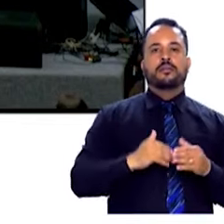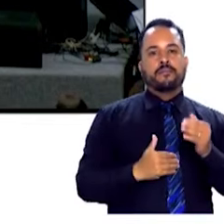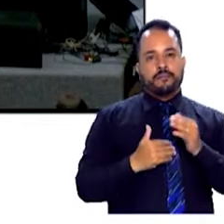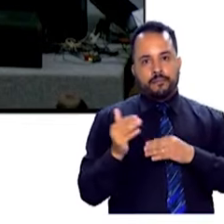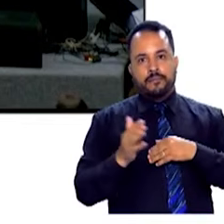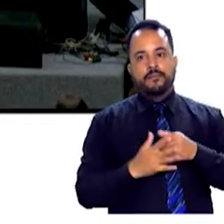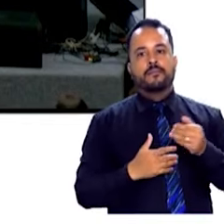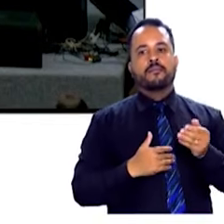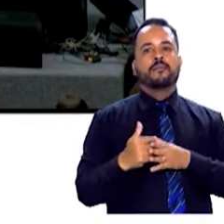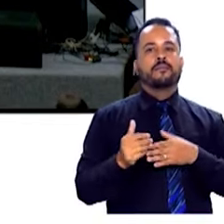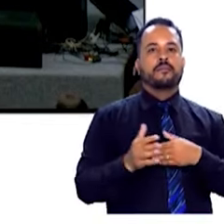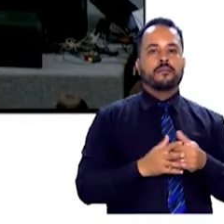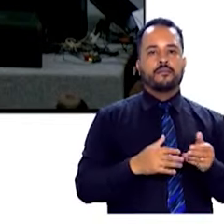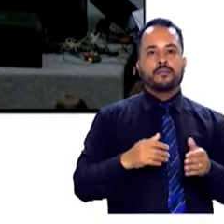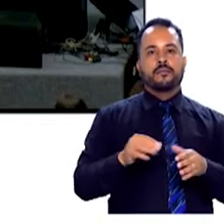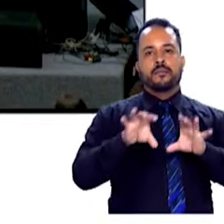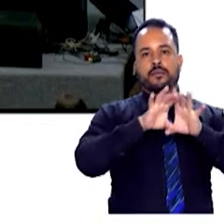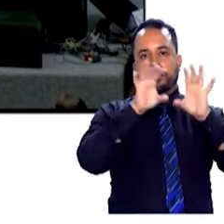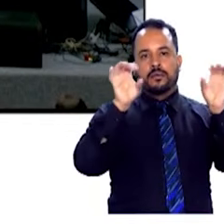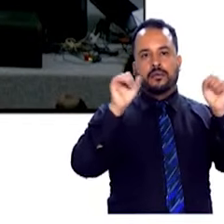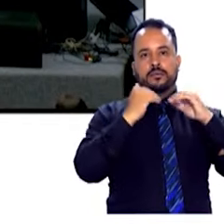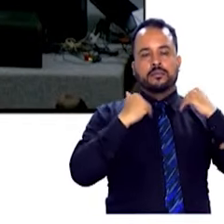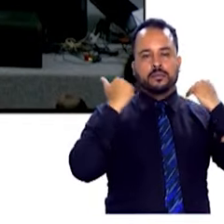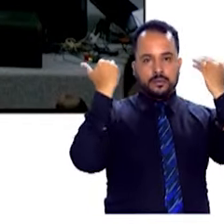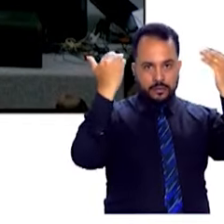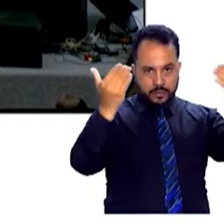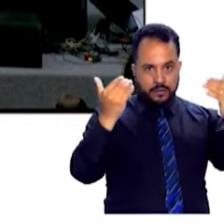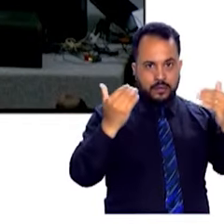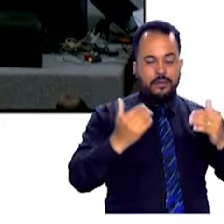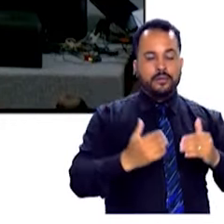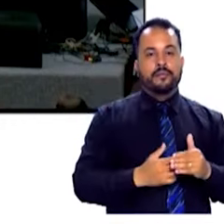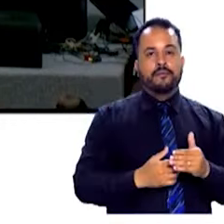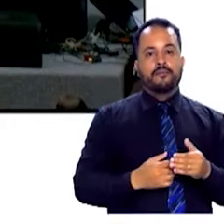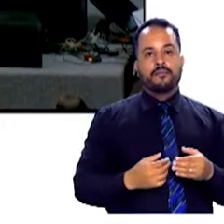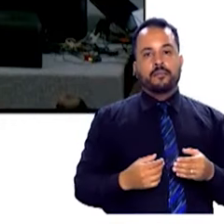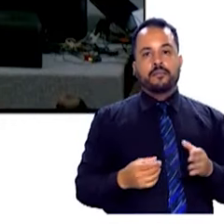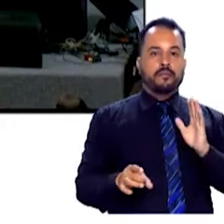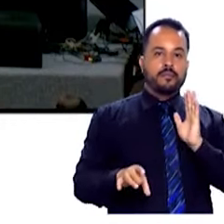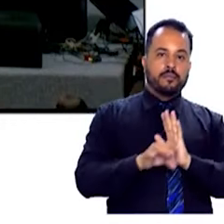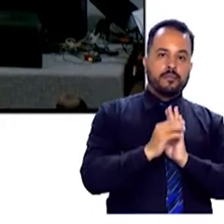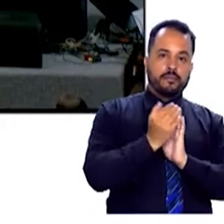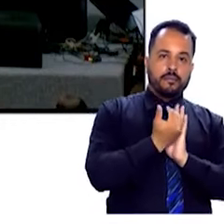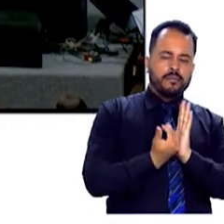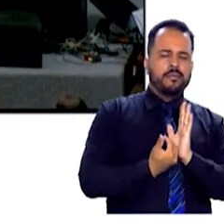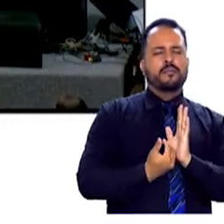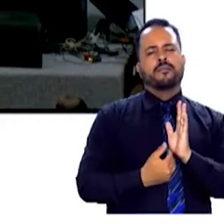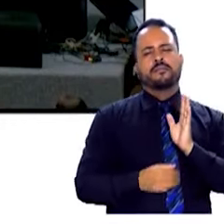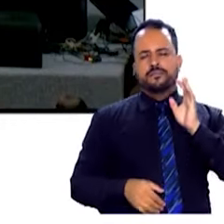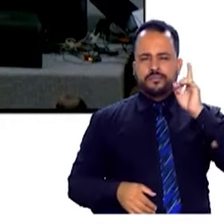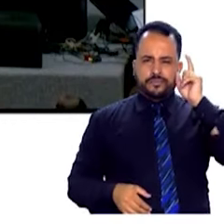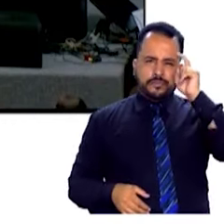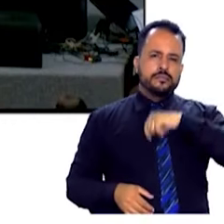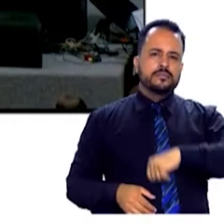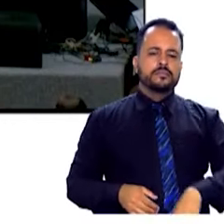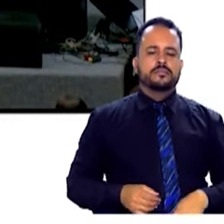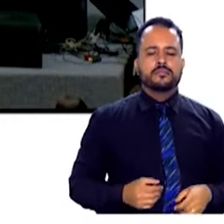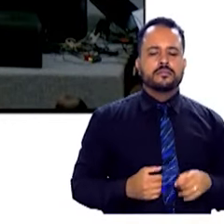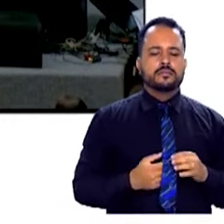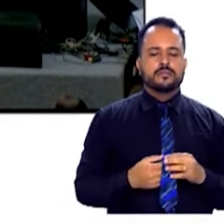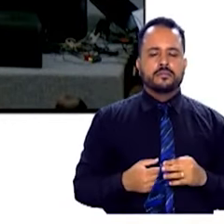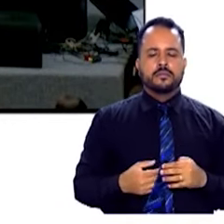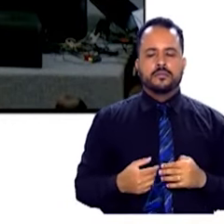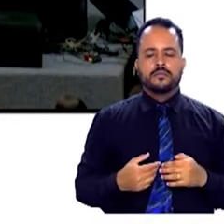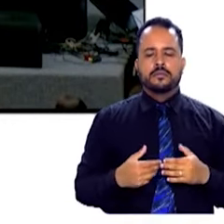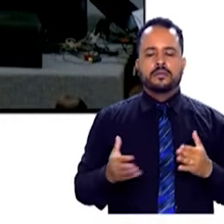residuais das cortes iores ele dá com essa nova Federação que tá surgindo é uma federação difícil porque é uma federação